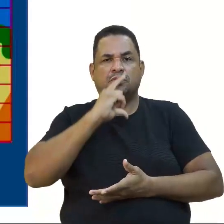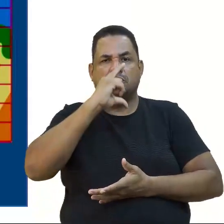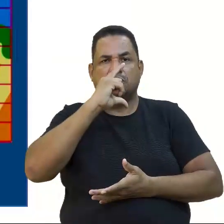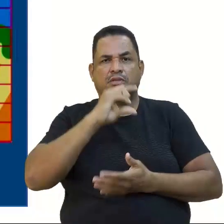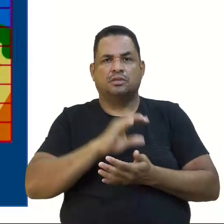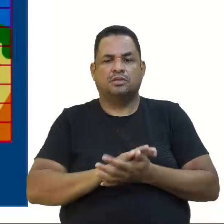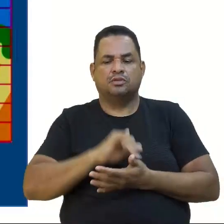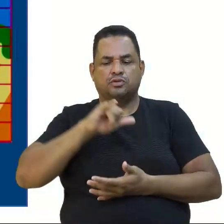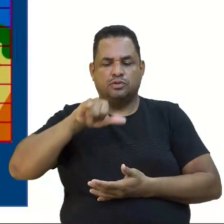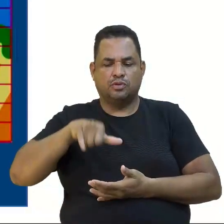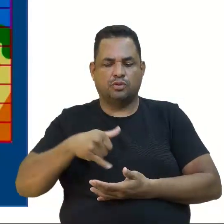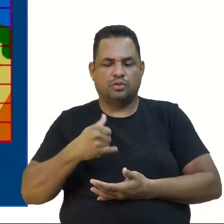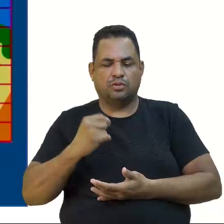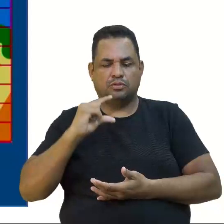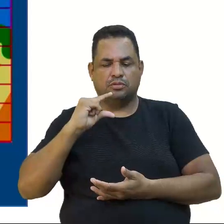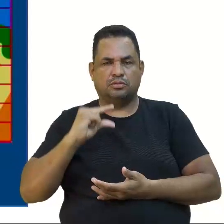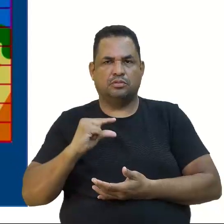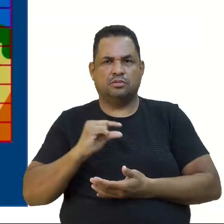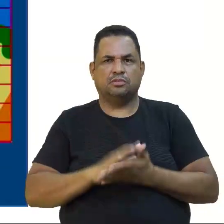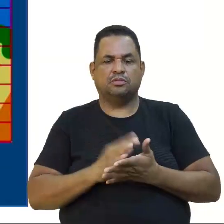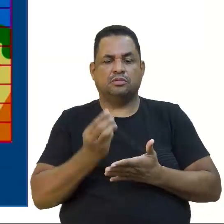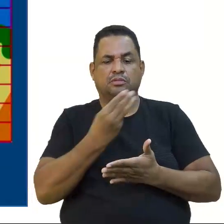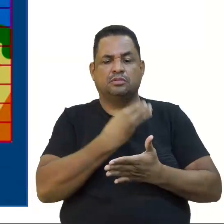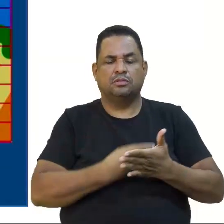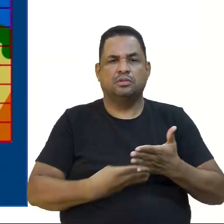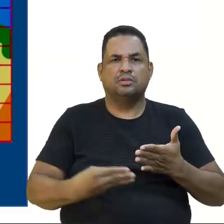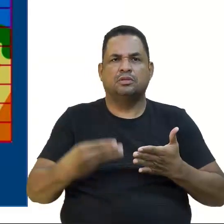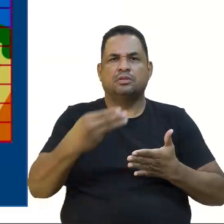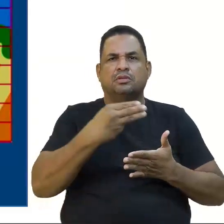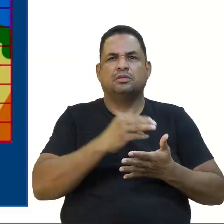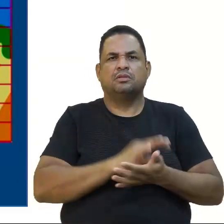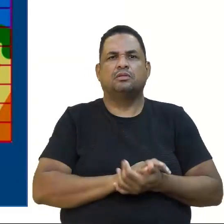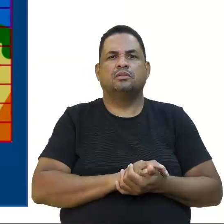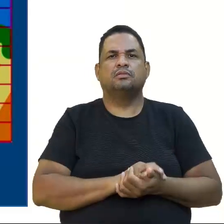GJ GJ. desse mapa está a